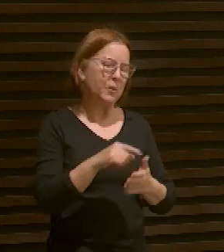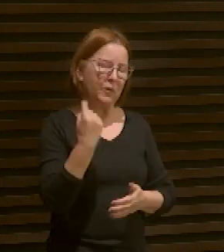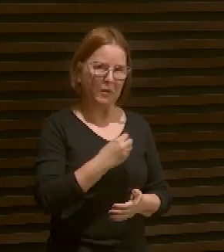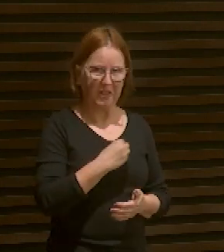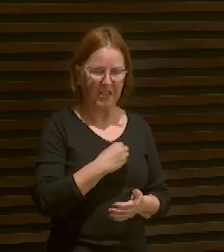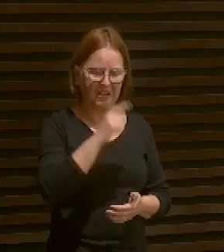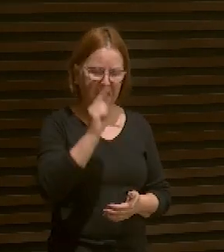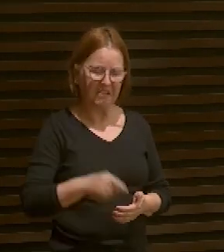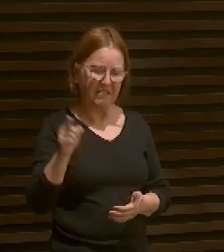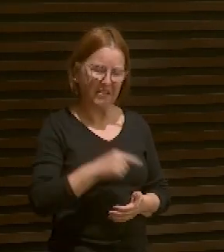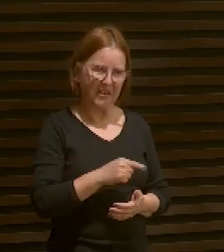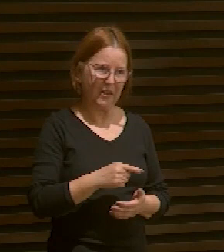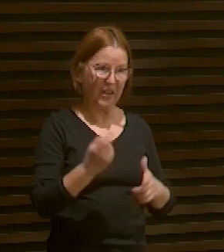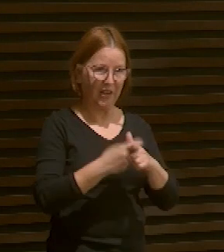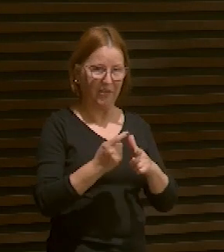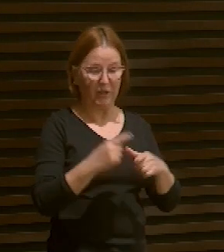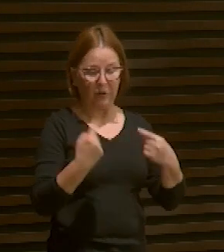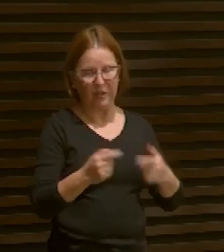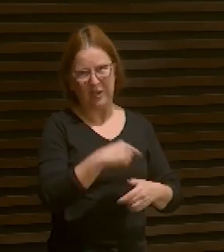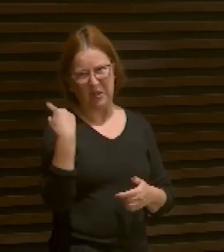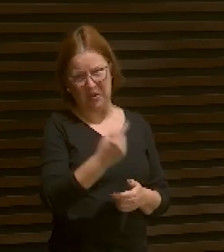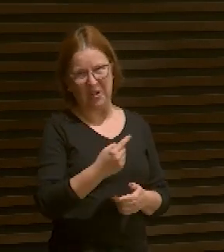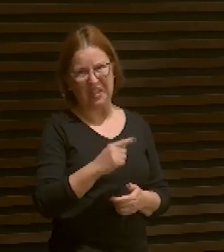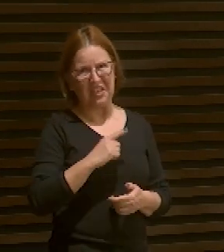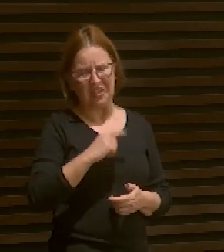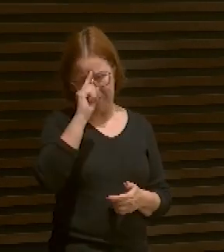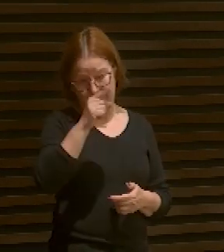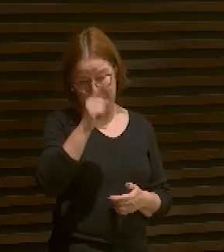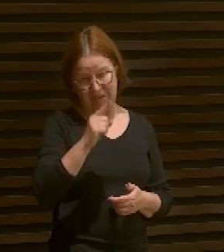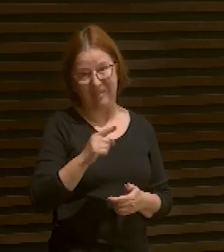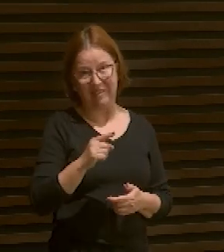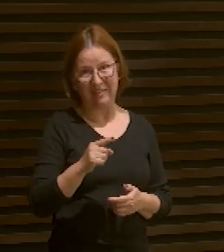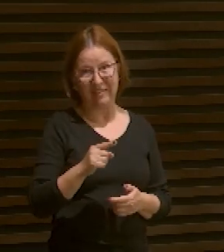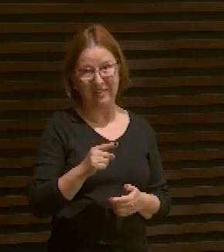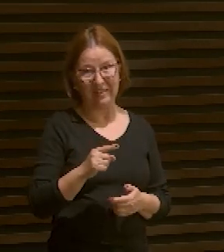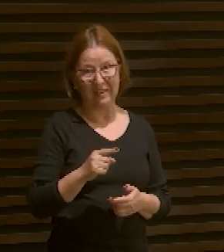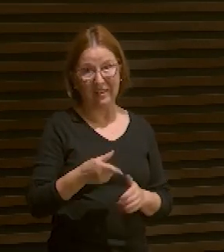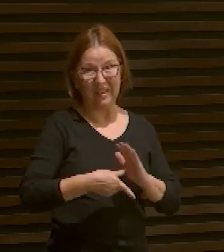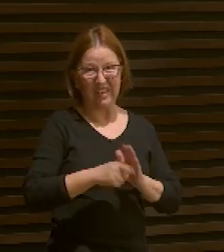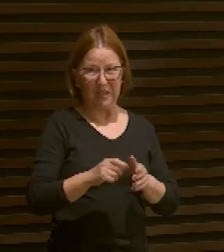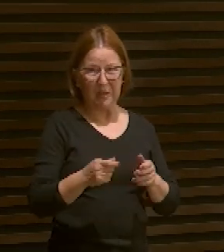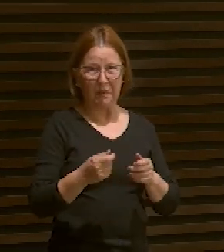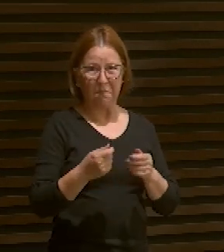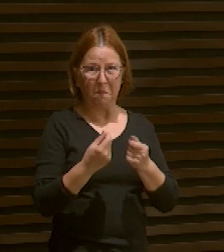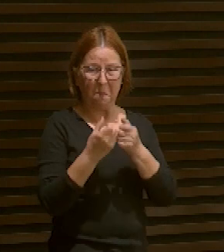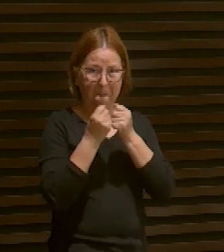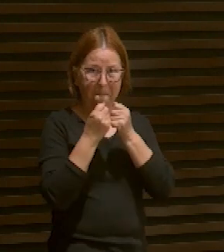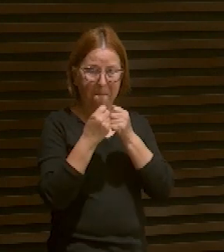era contra nós, e que constava de ordenanças, o qual nos era prejudicial.